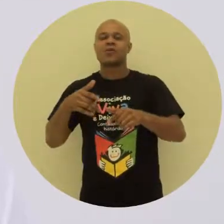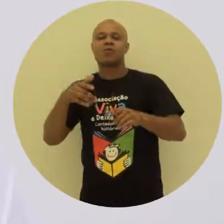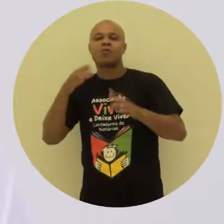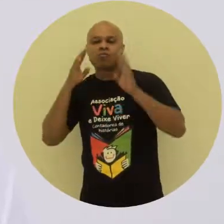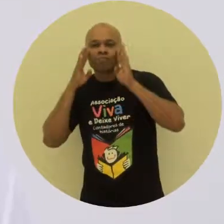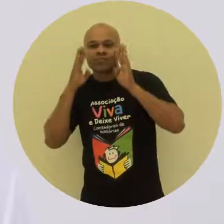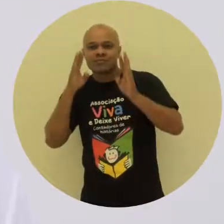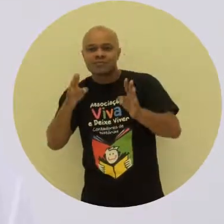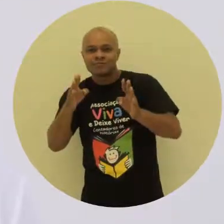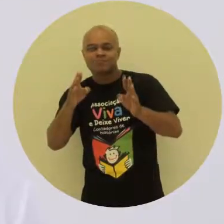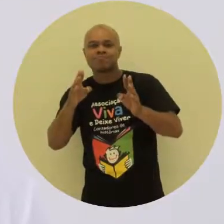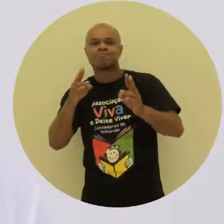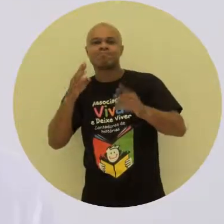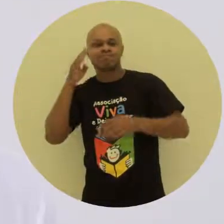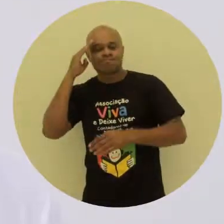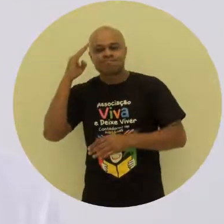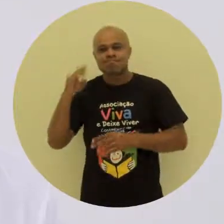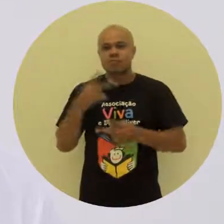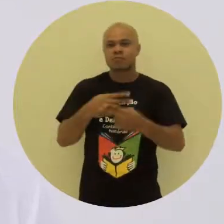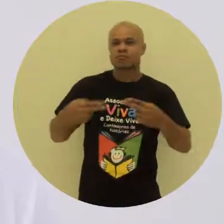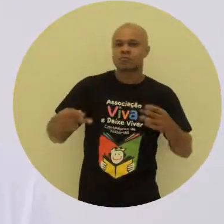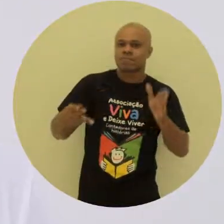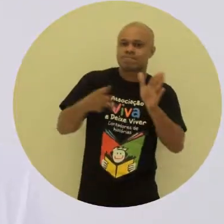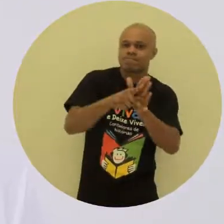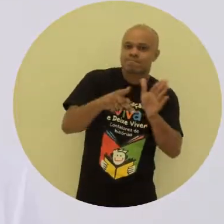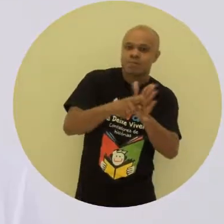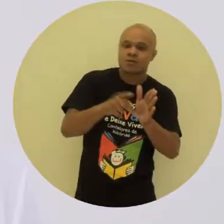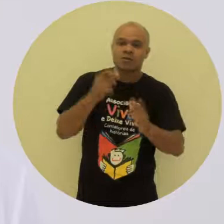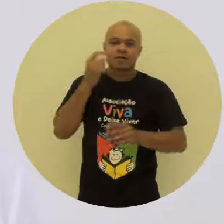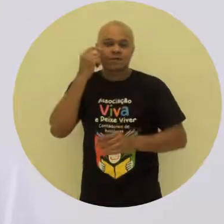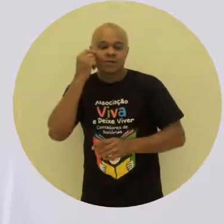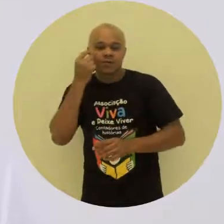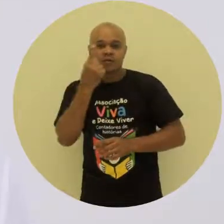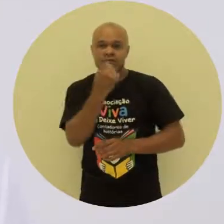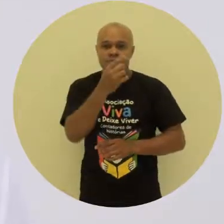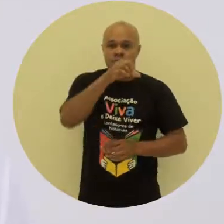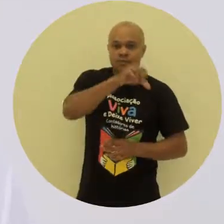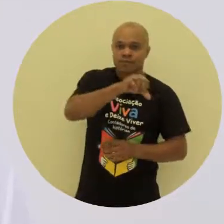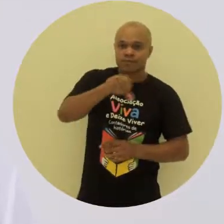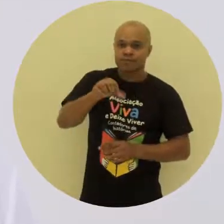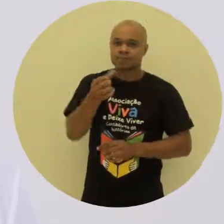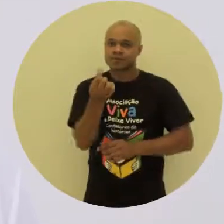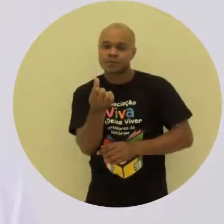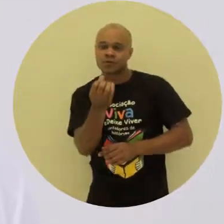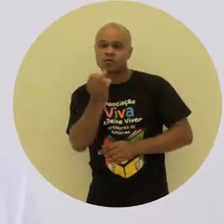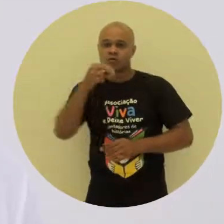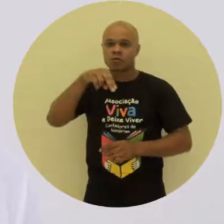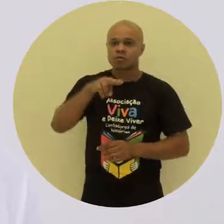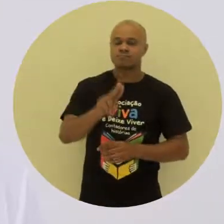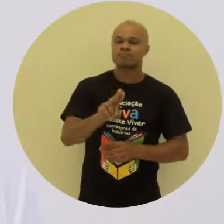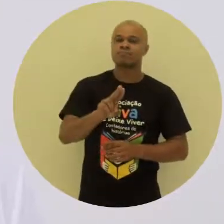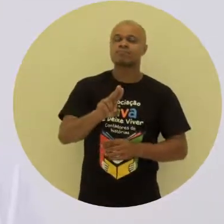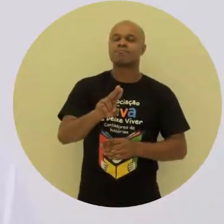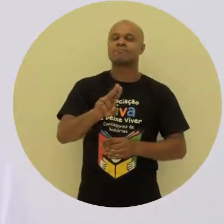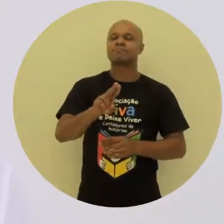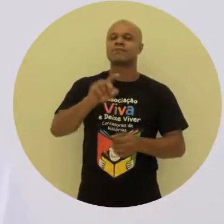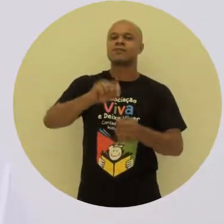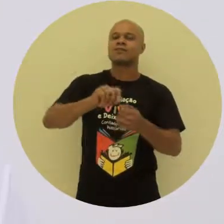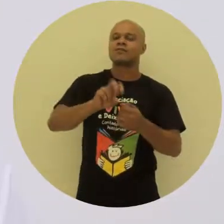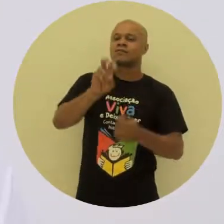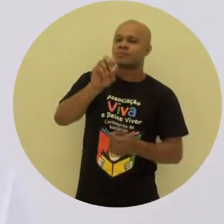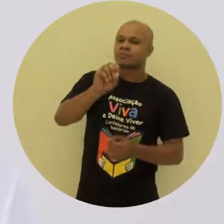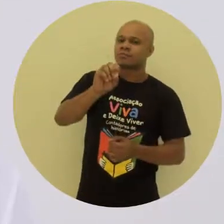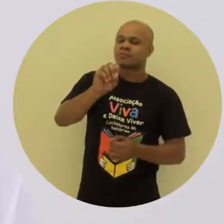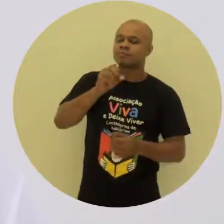focando principalmente os valores humanos. Em 96, a ONU, em homenagem